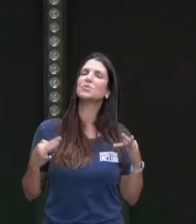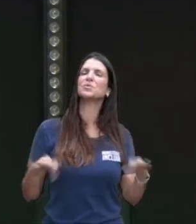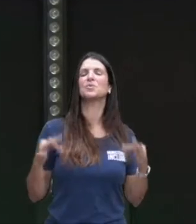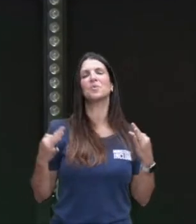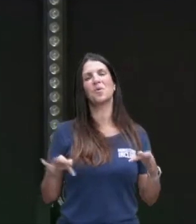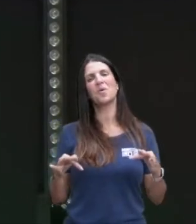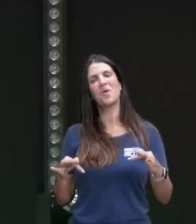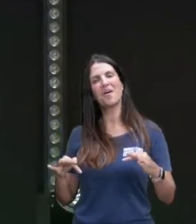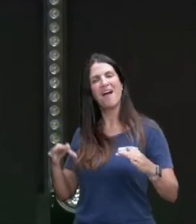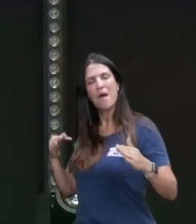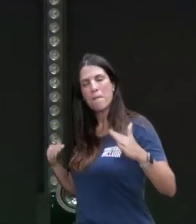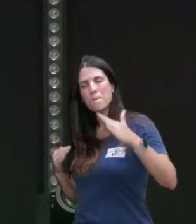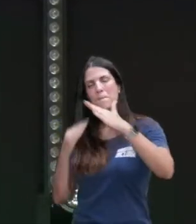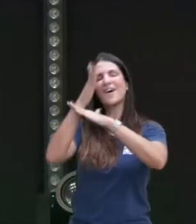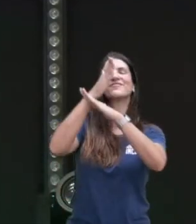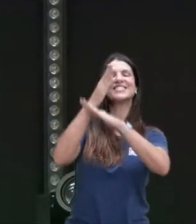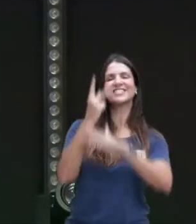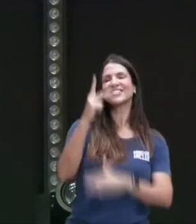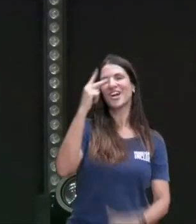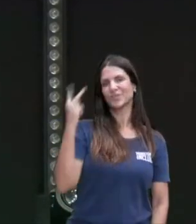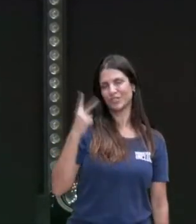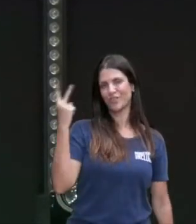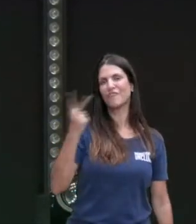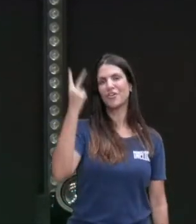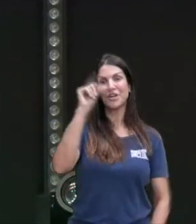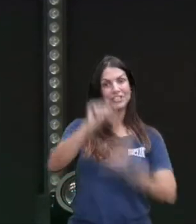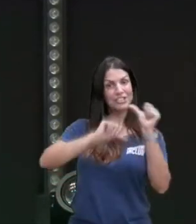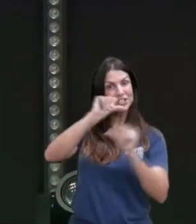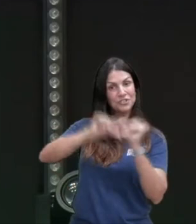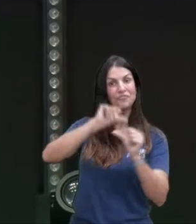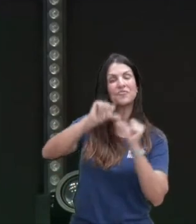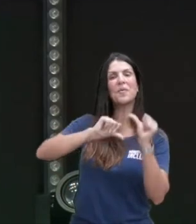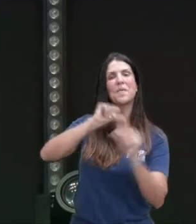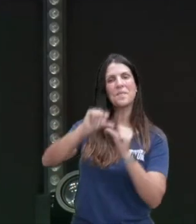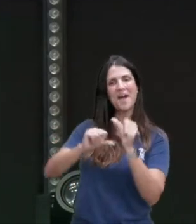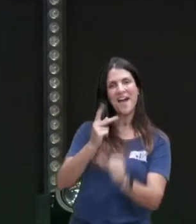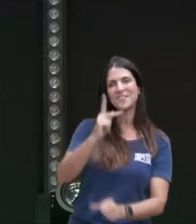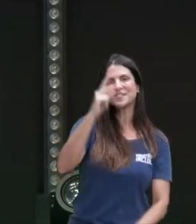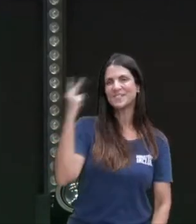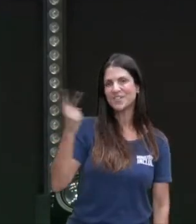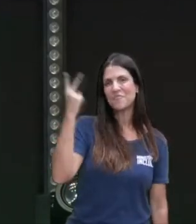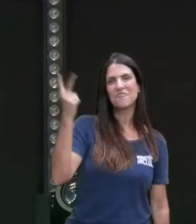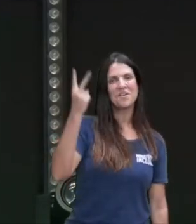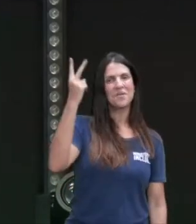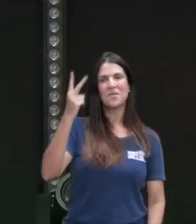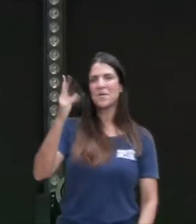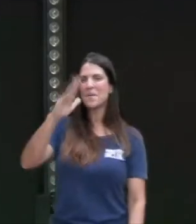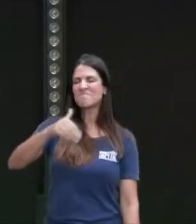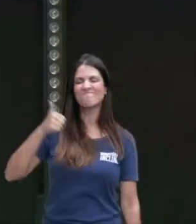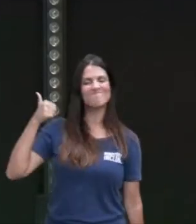para o teu valor e a tua dor vai ser o trampolim para tua melhor